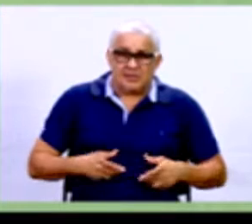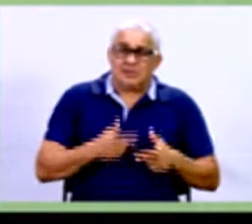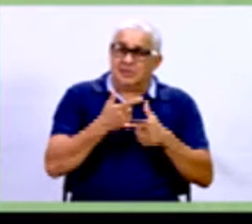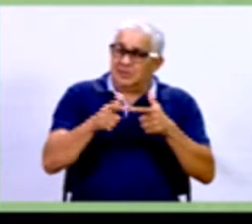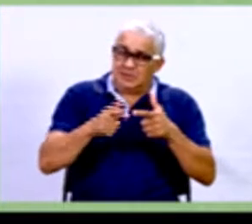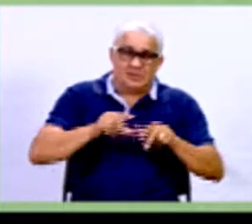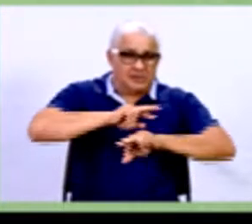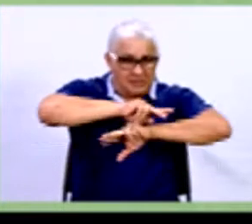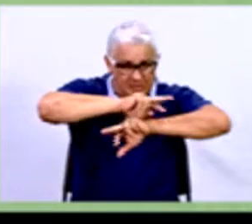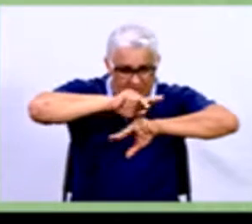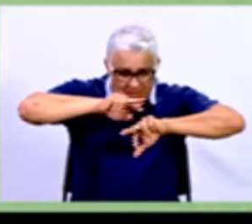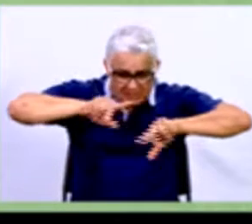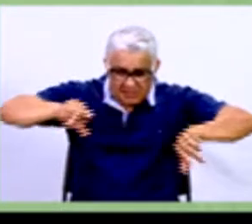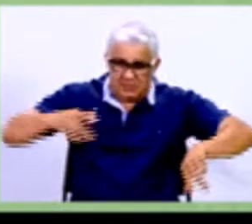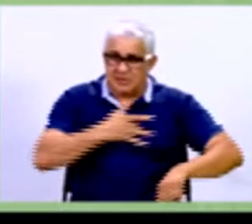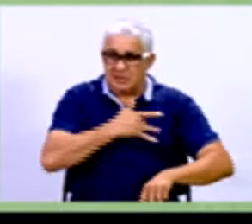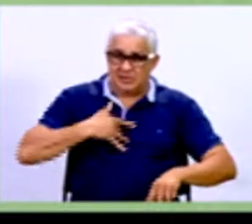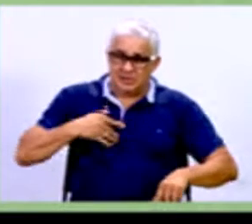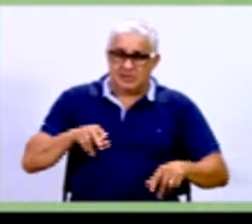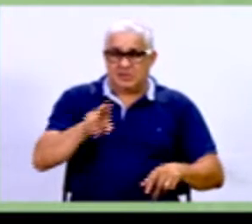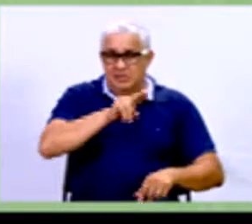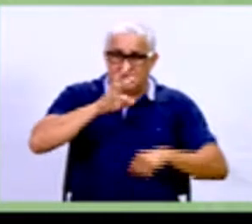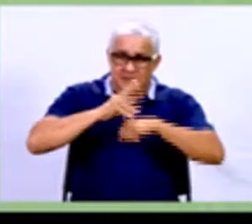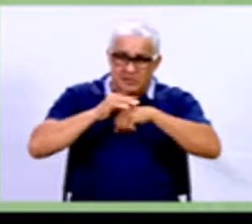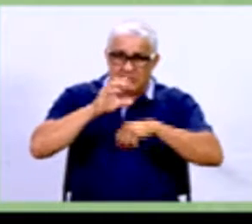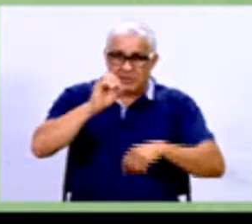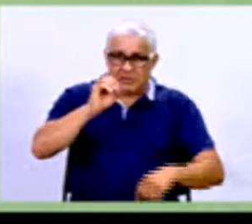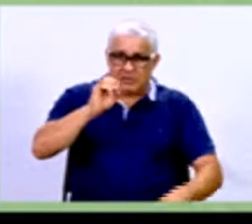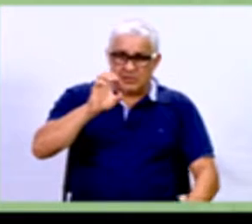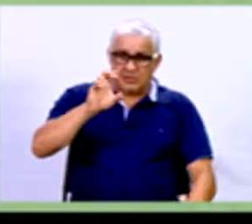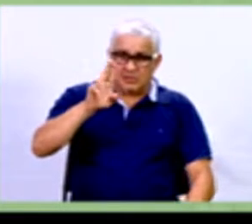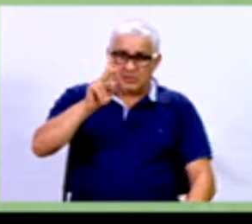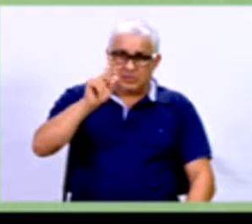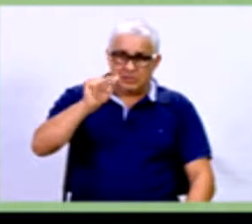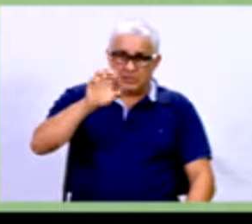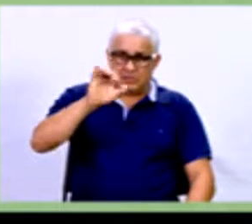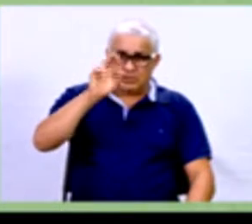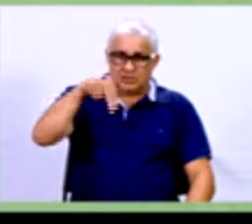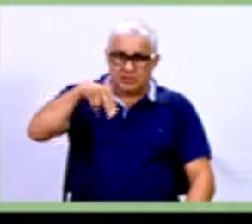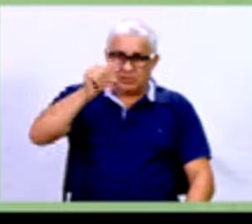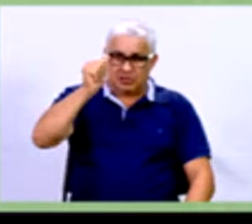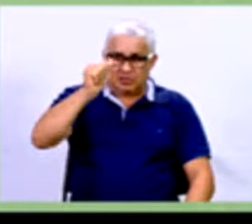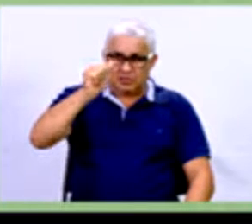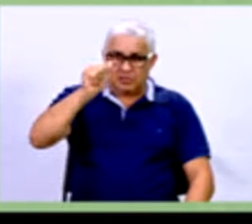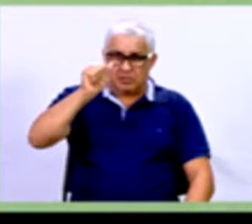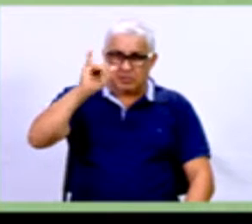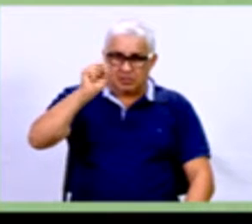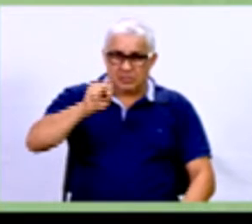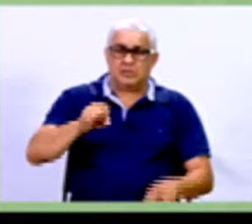de saúde, as chamadas doenças ocupacionais. Olha só exemplo aqui, LER, DORT.